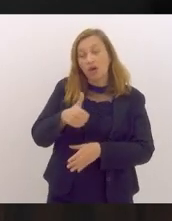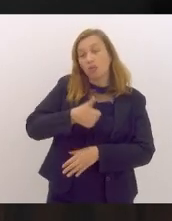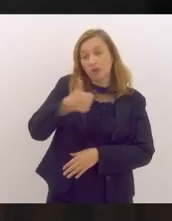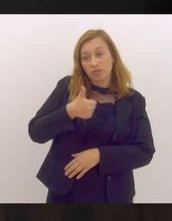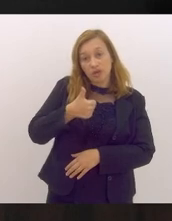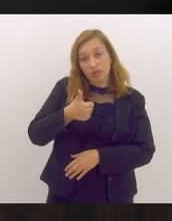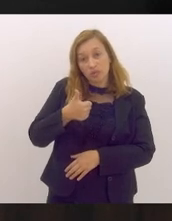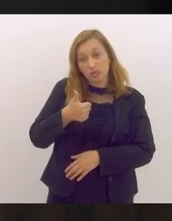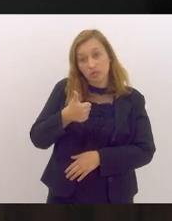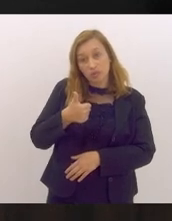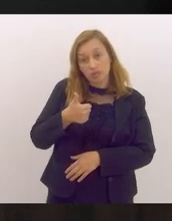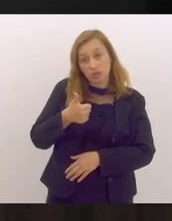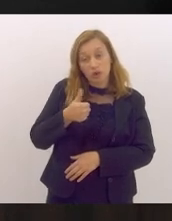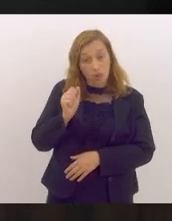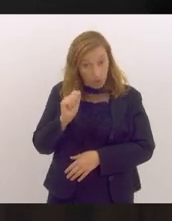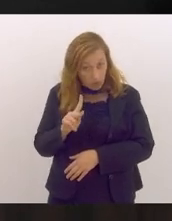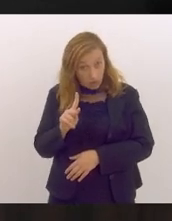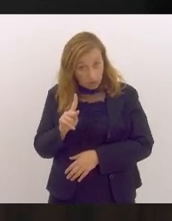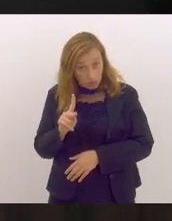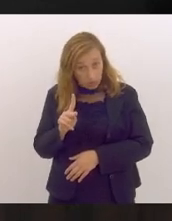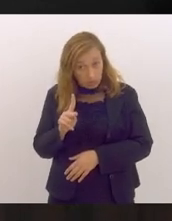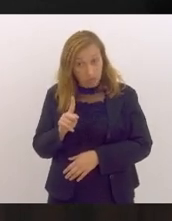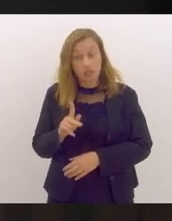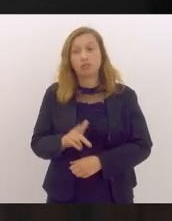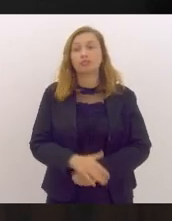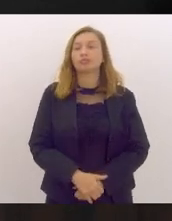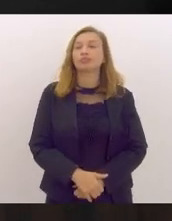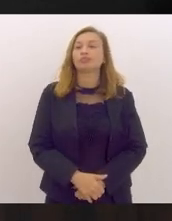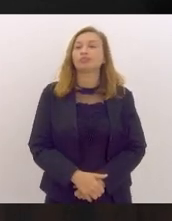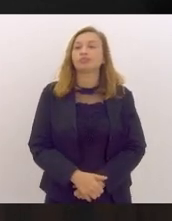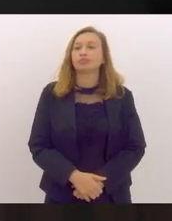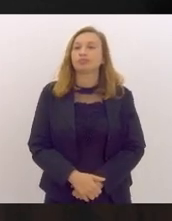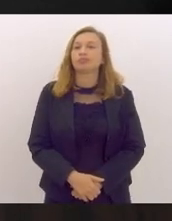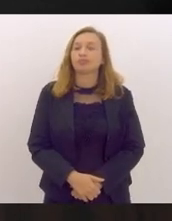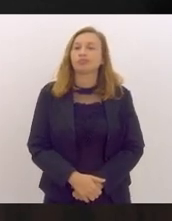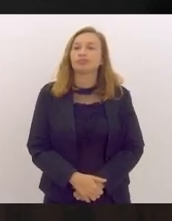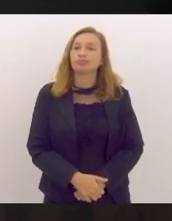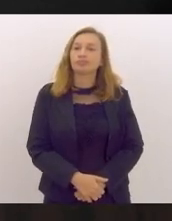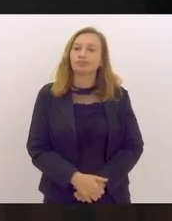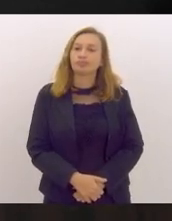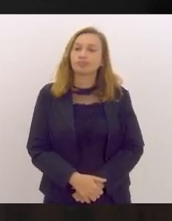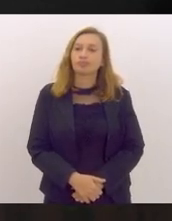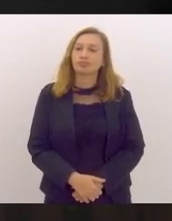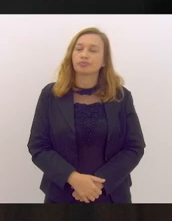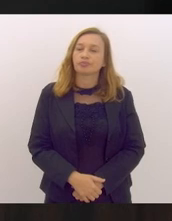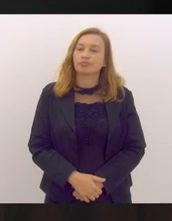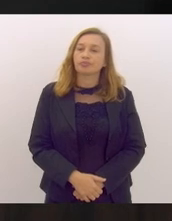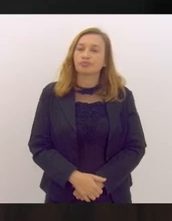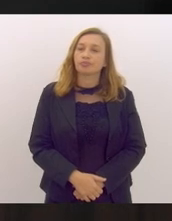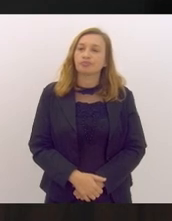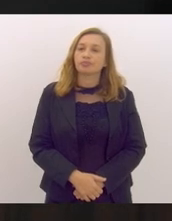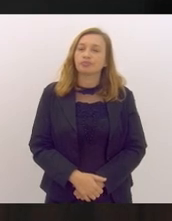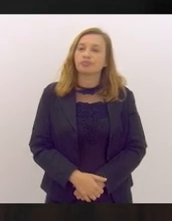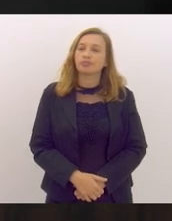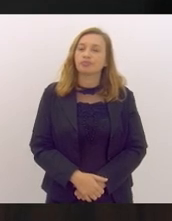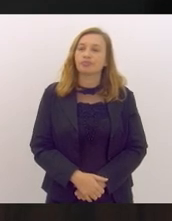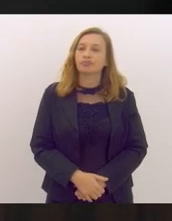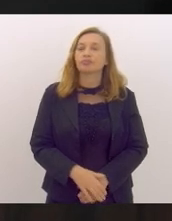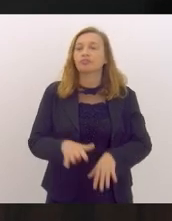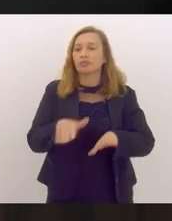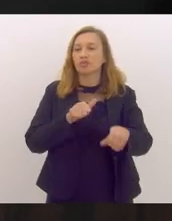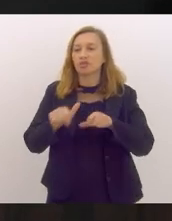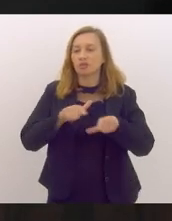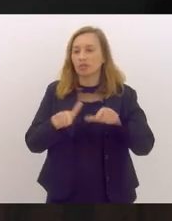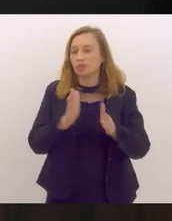e aí, ok? Em a presidente chama